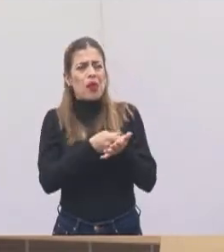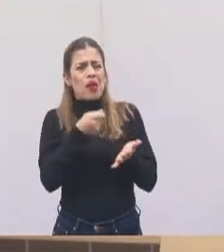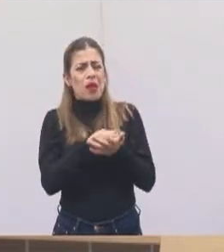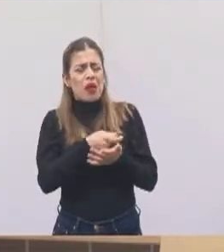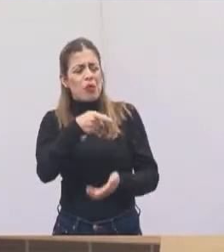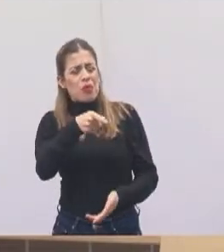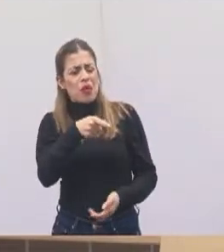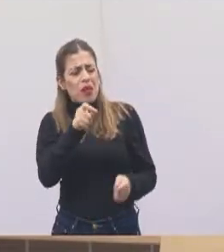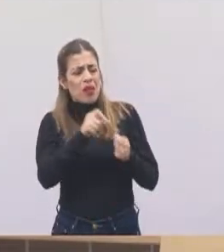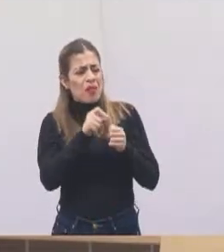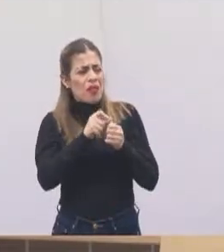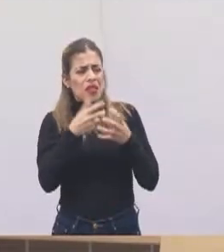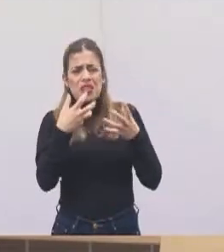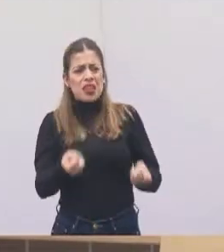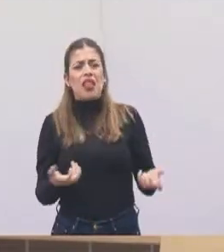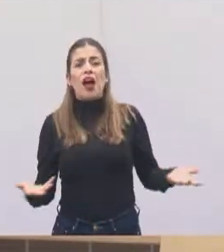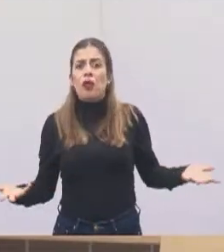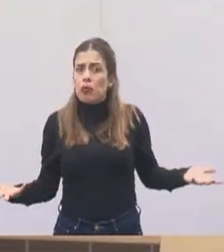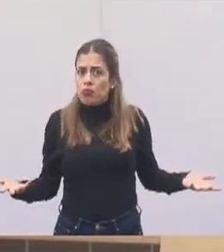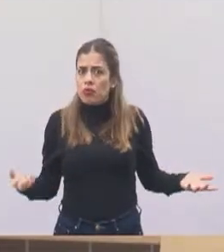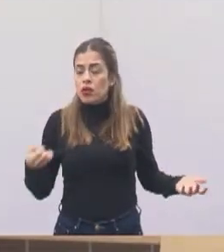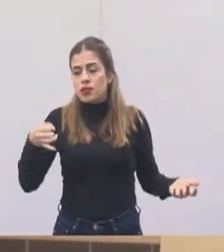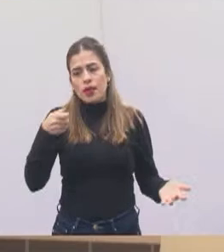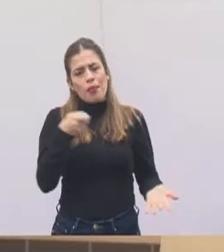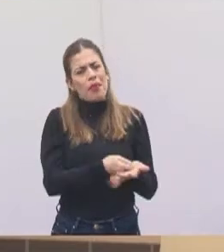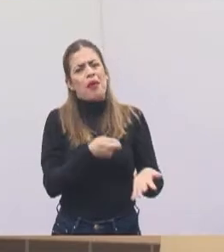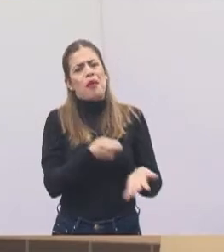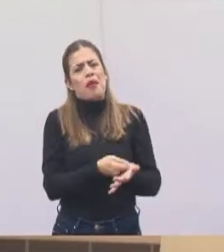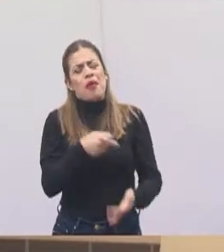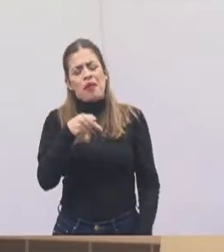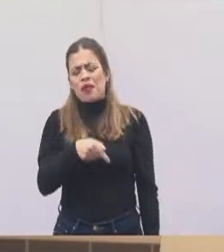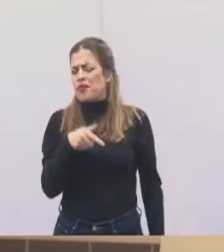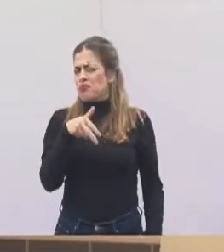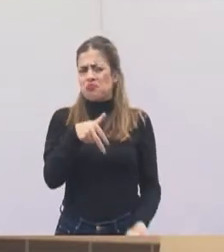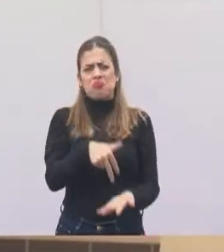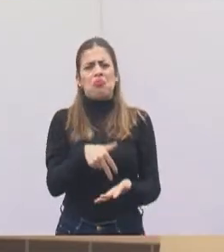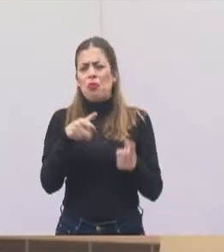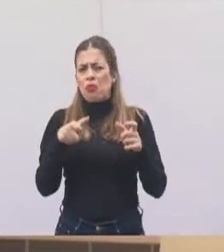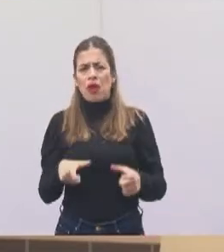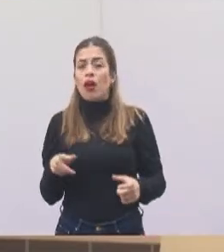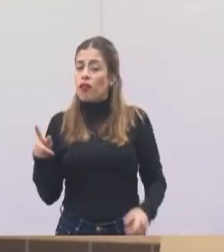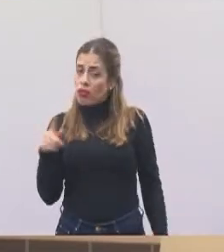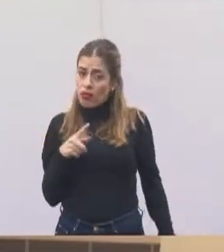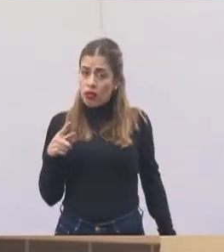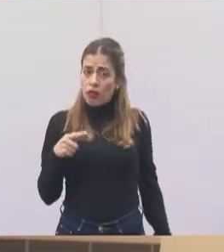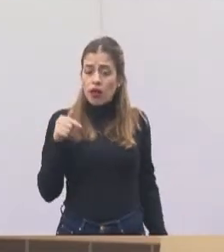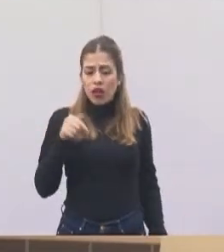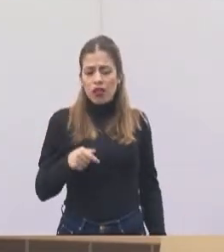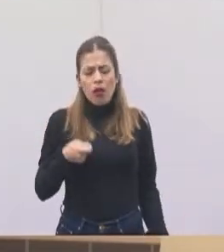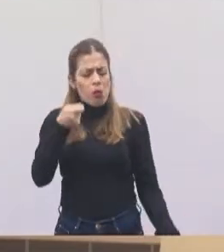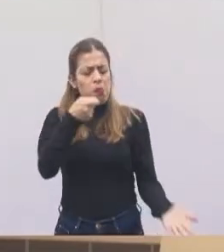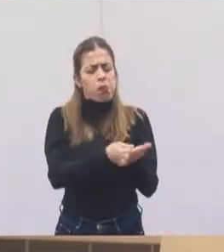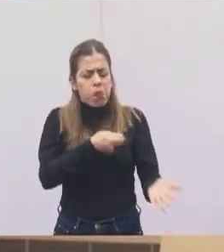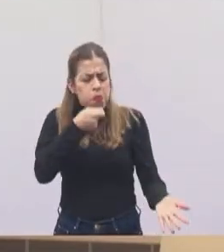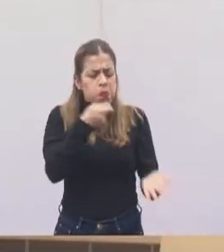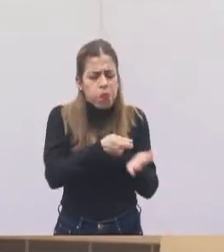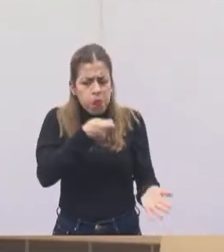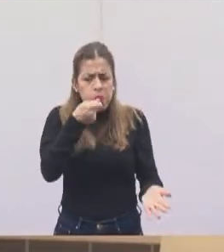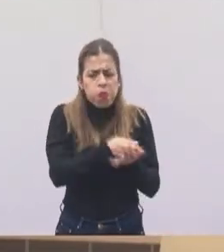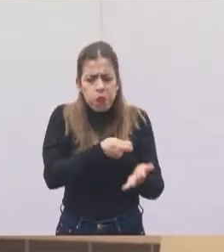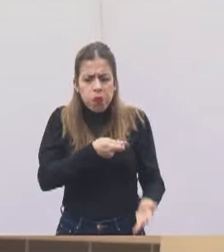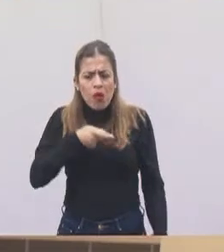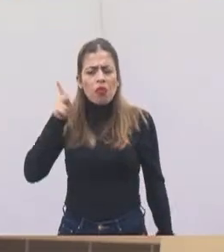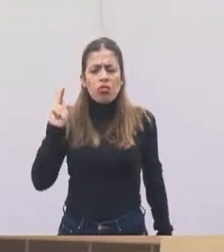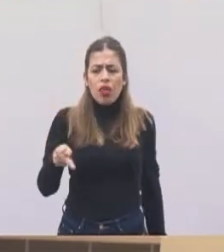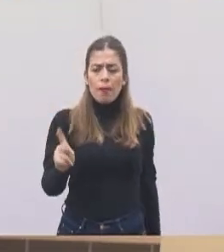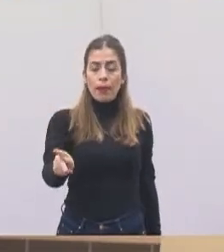ideias. Se sente pressionado, acho que aqui não é o lugar, porque aqui é o lugar da pressão. É todos os dias, a todo momento.